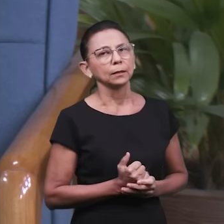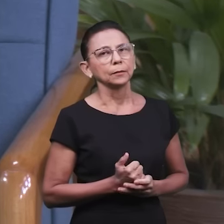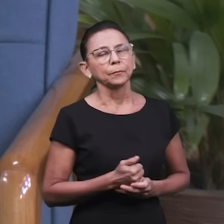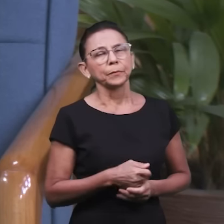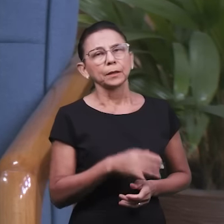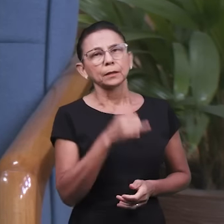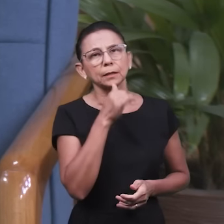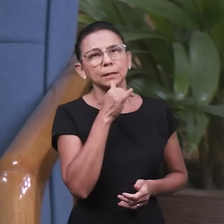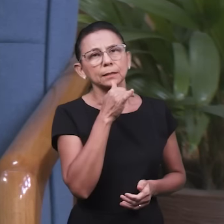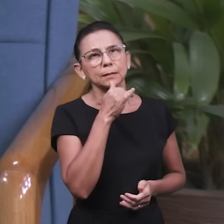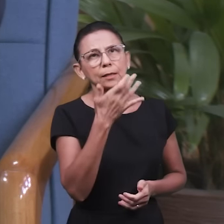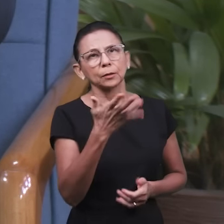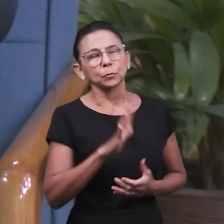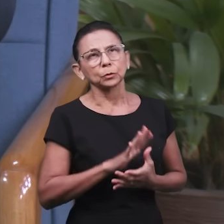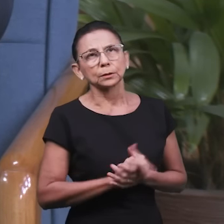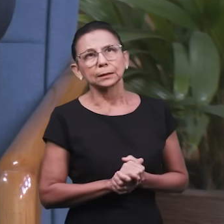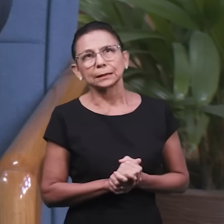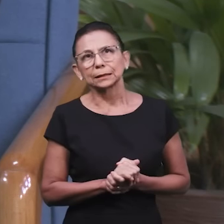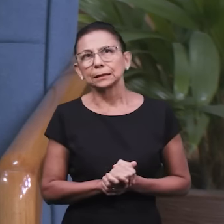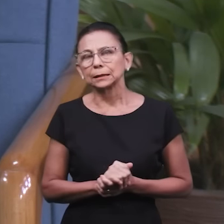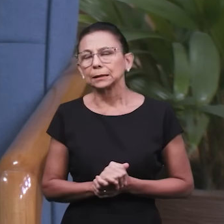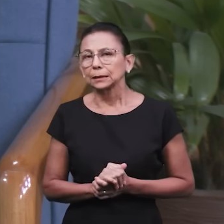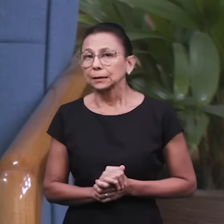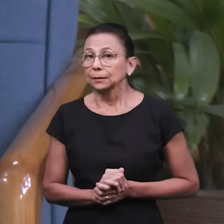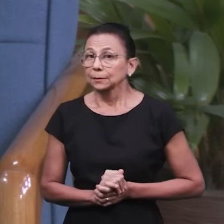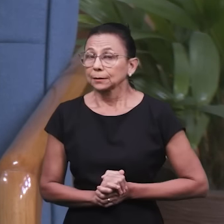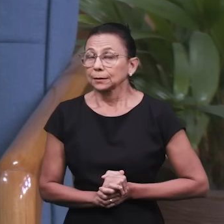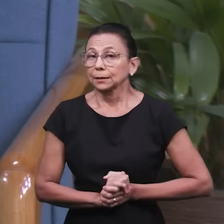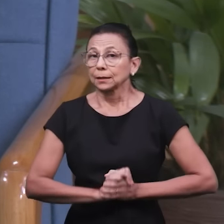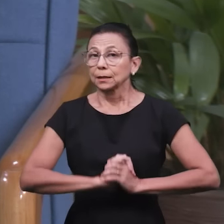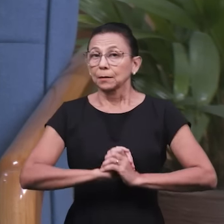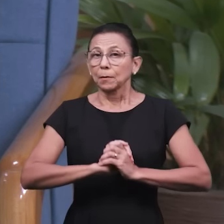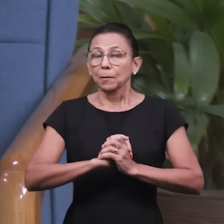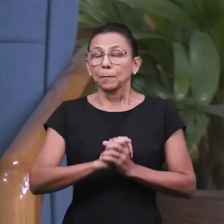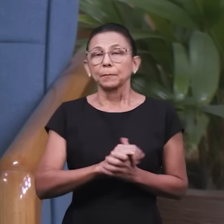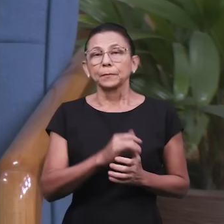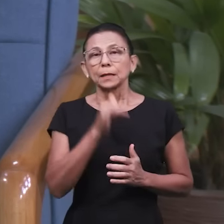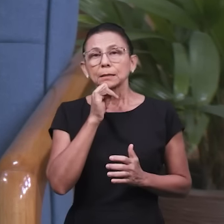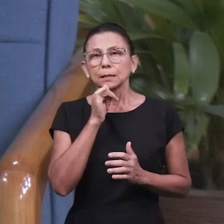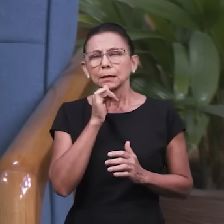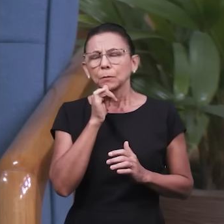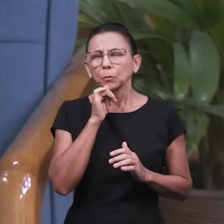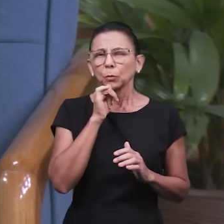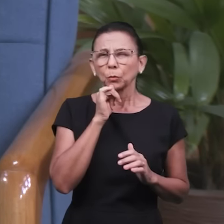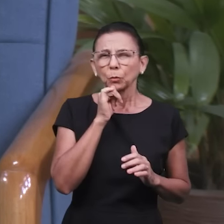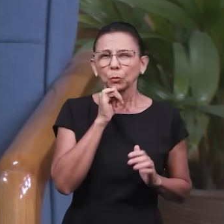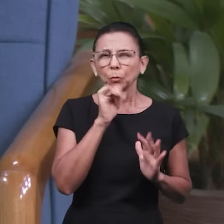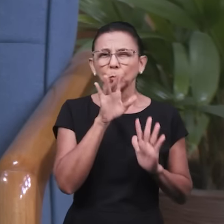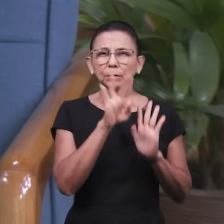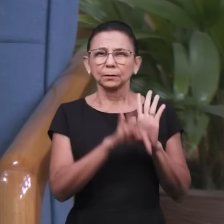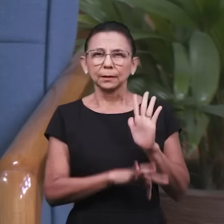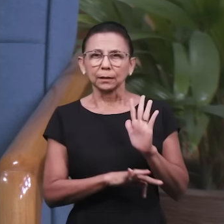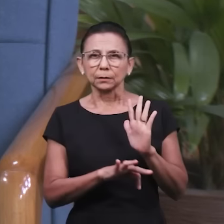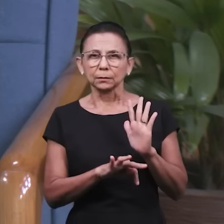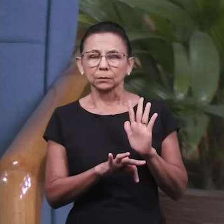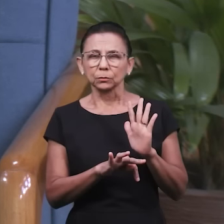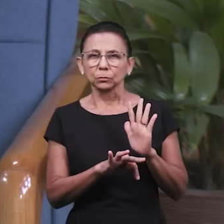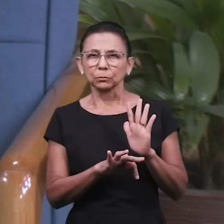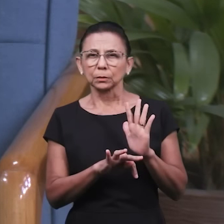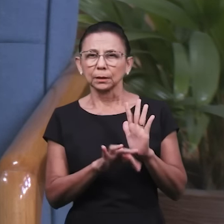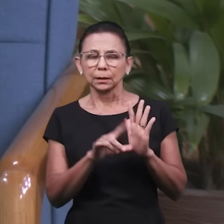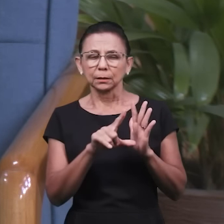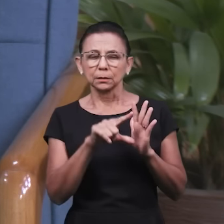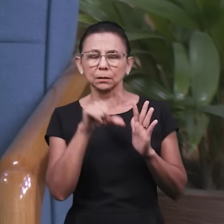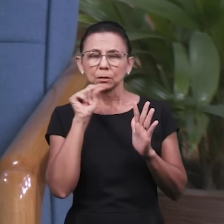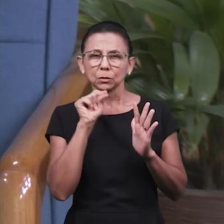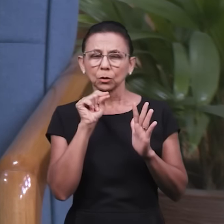corta uma parte, tira uma parte que interessa a palavra e só prega isso, só transmite isso, né? Então ele acaba